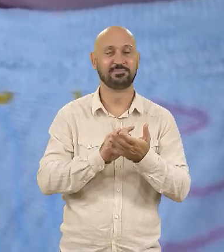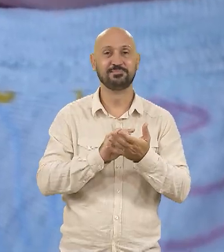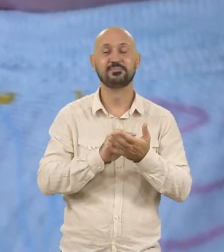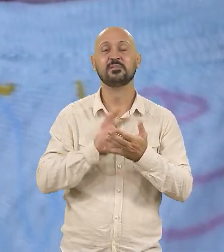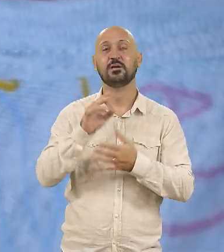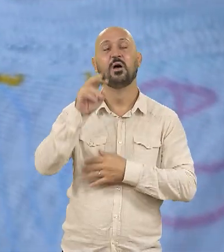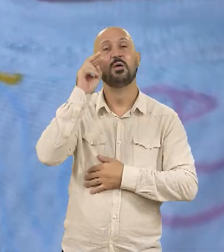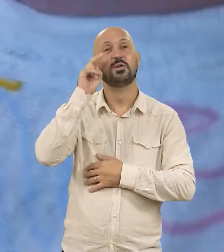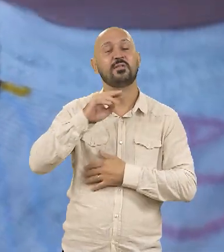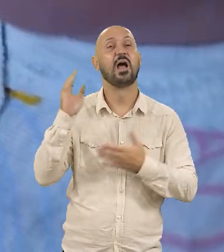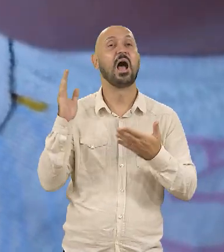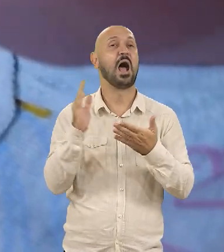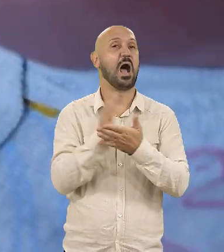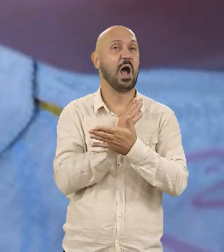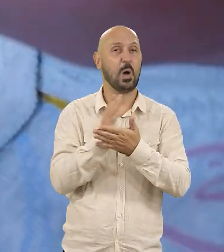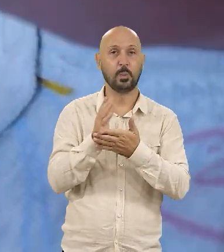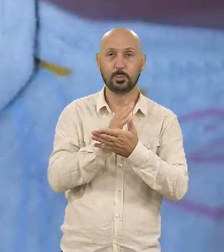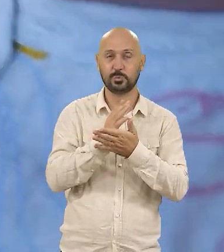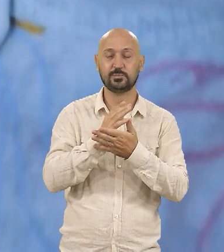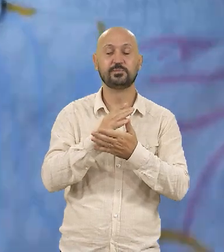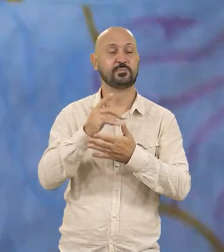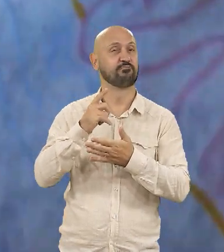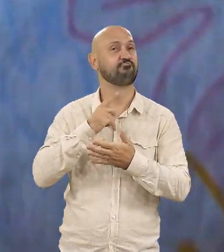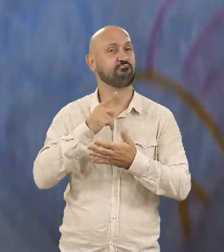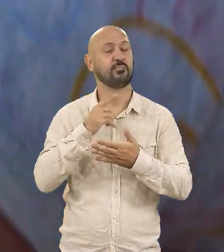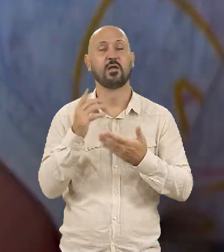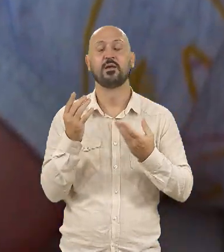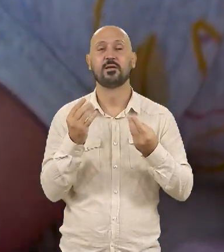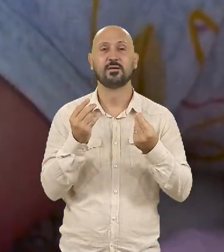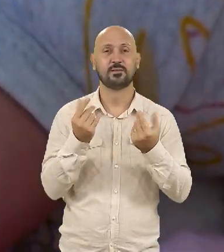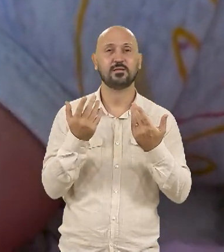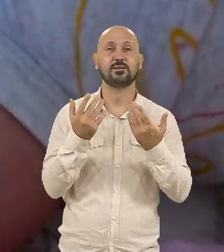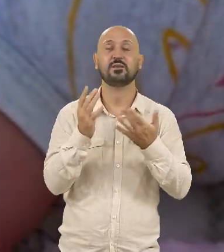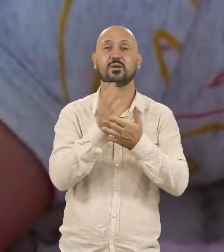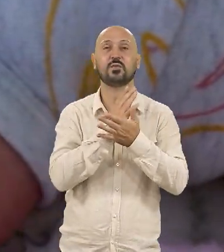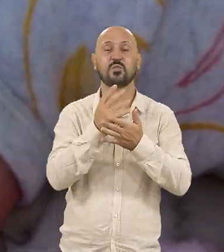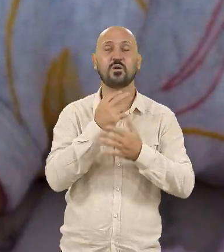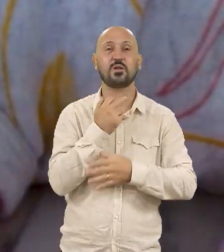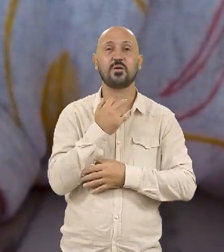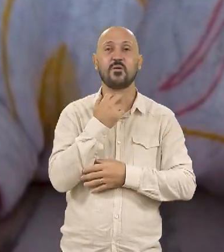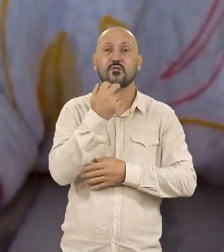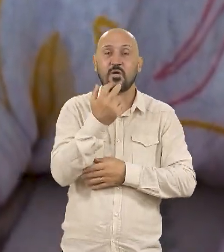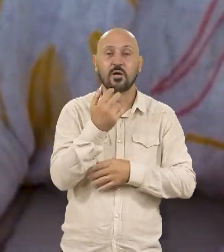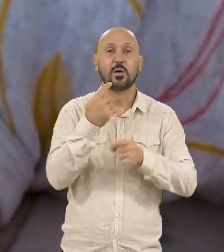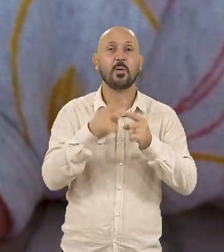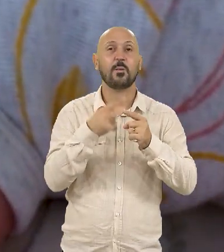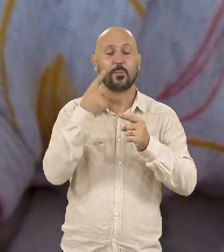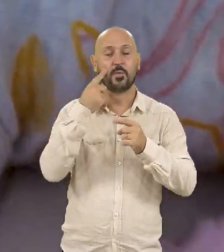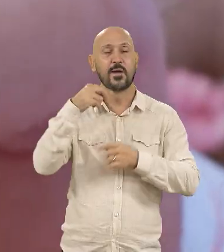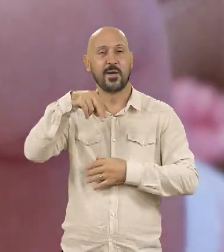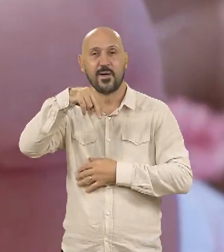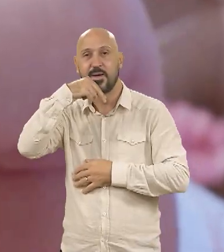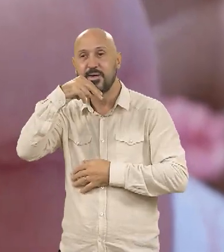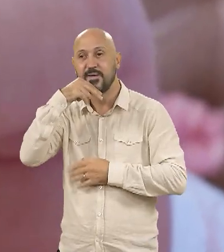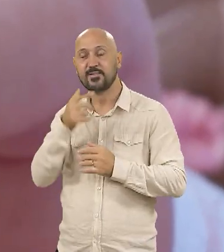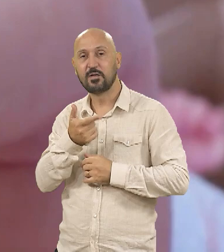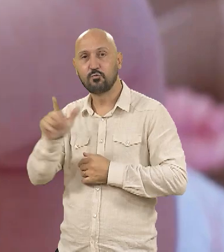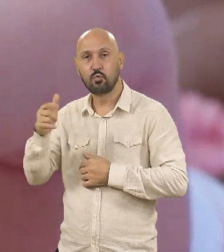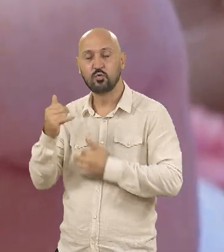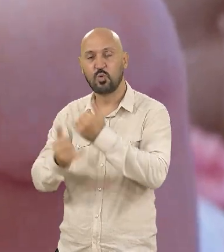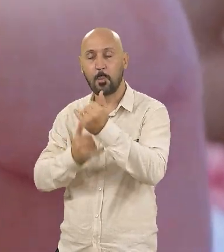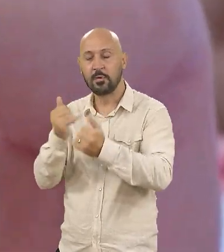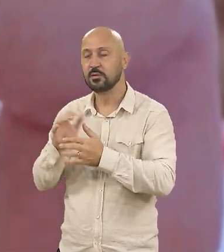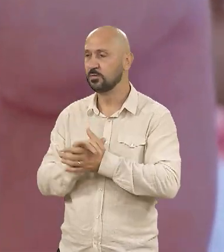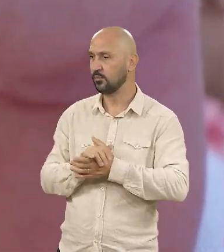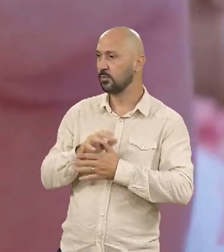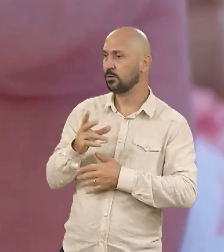assim, eu já vi alguns, inclusive com avós ali carregando, porque a netinha estava com outros brinquedos,